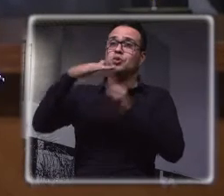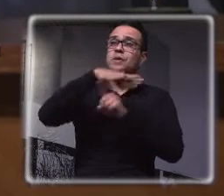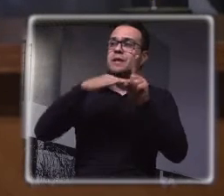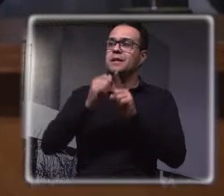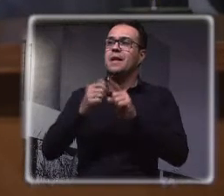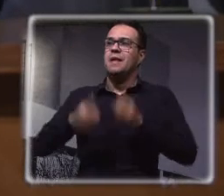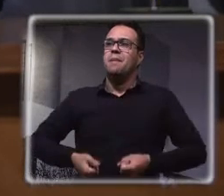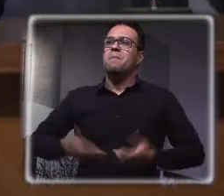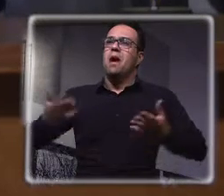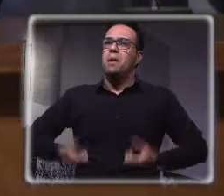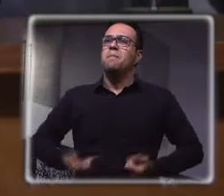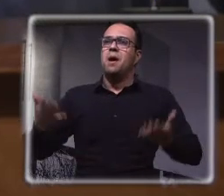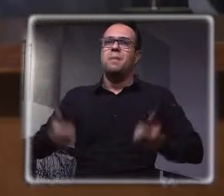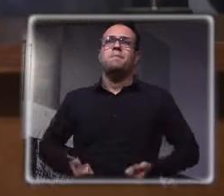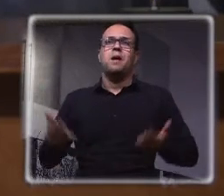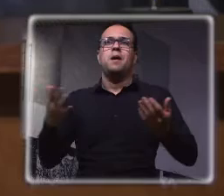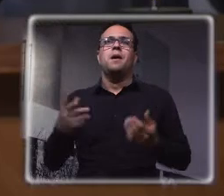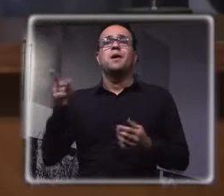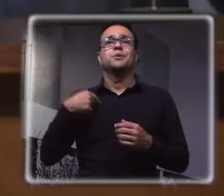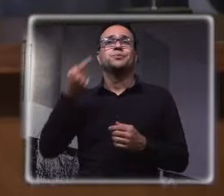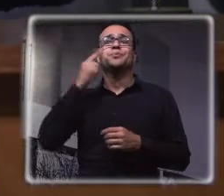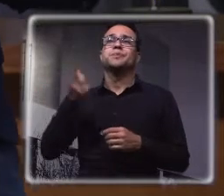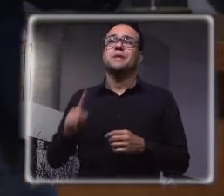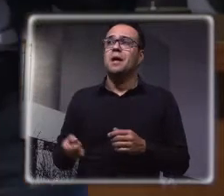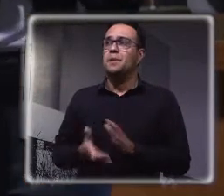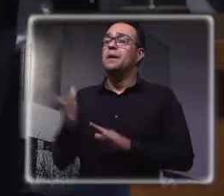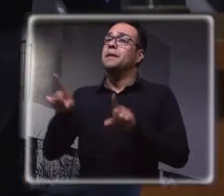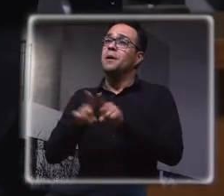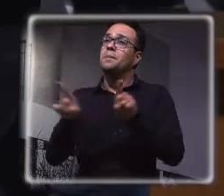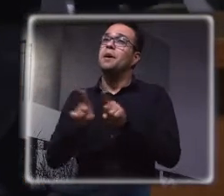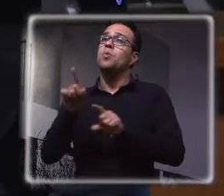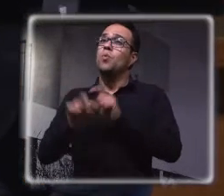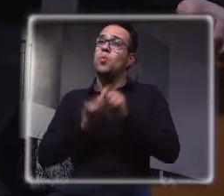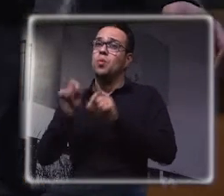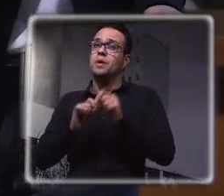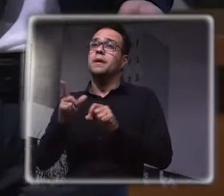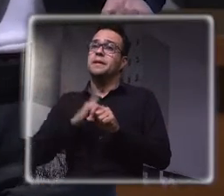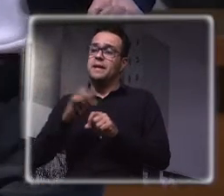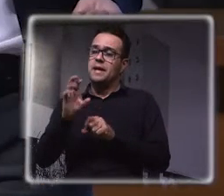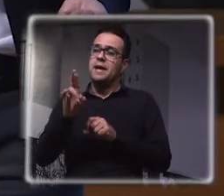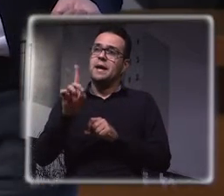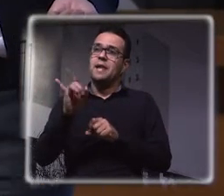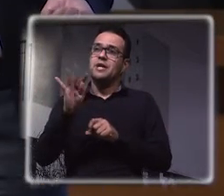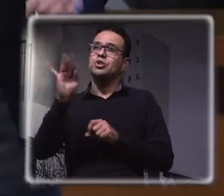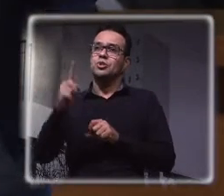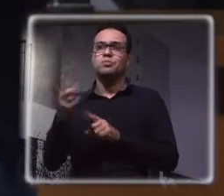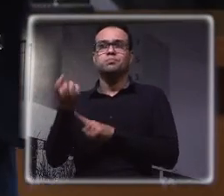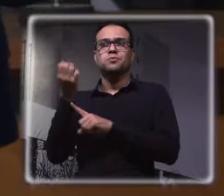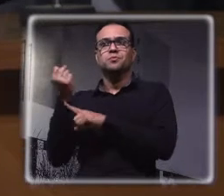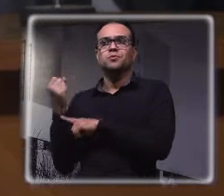de consumo sem que elas fossem preparadas para isso. E a gente tem, de outro lado, a concessão de crédito de forma